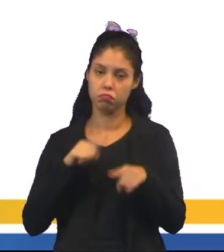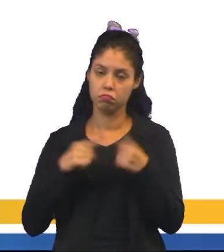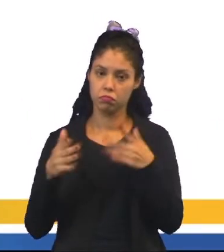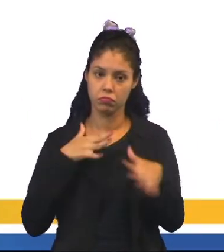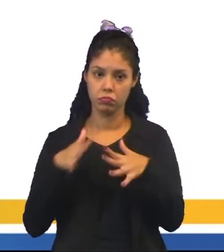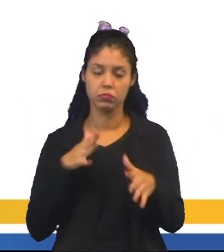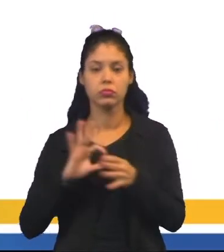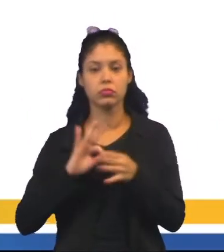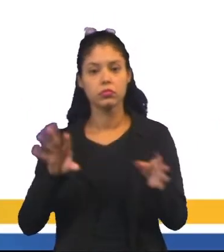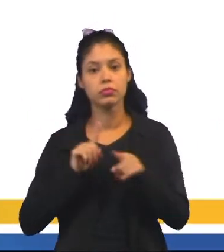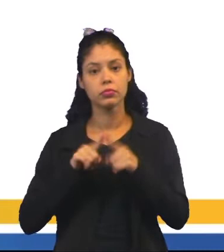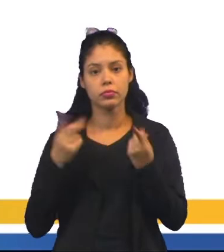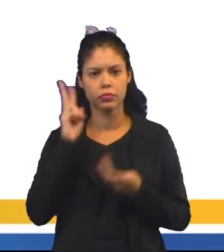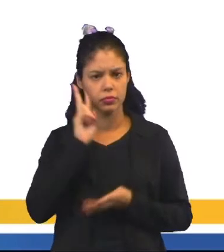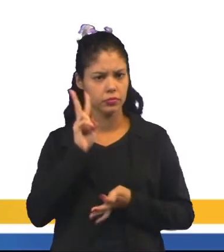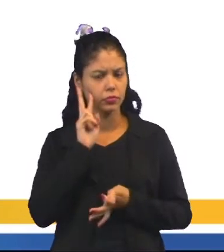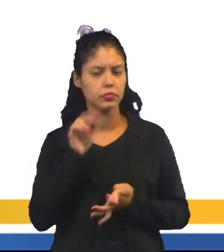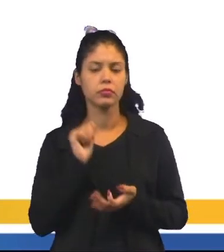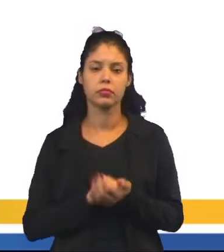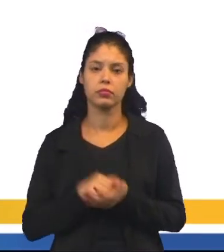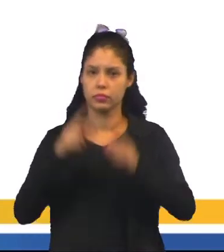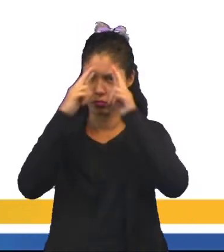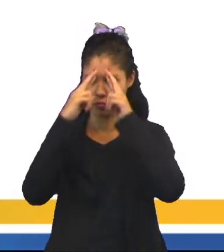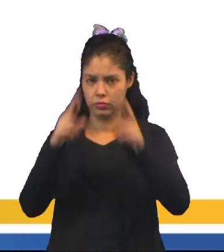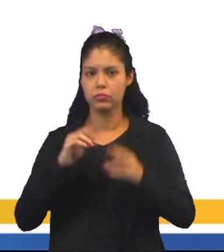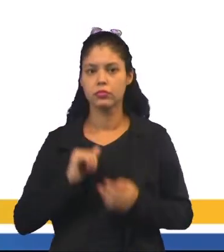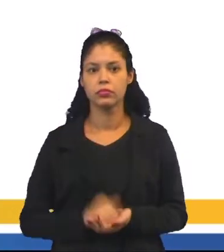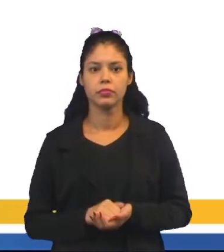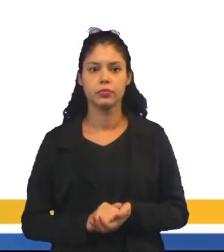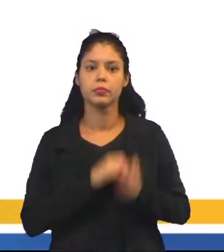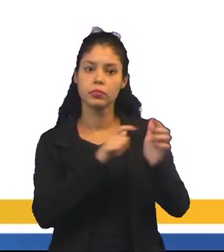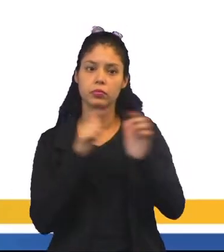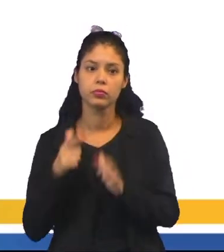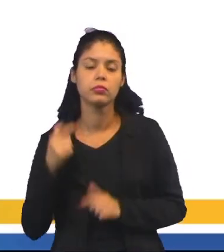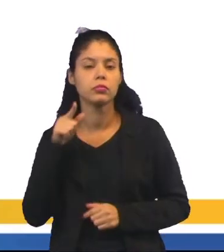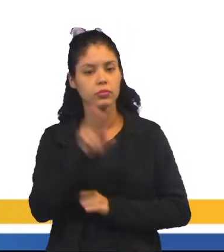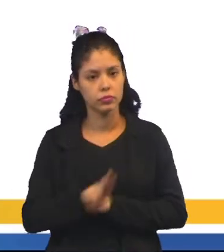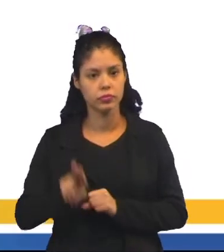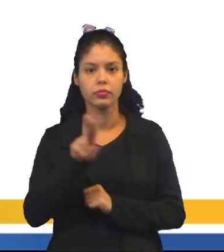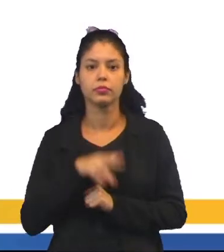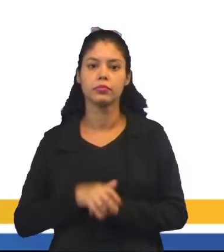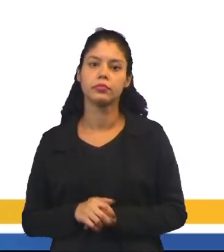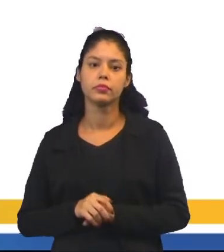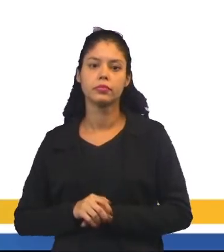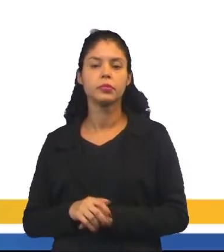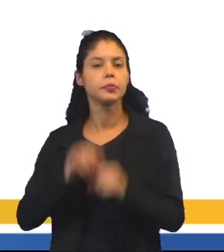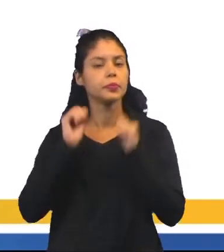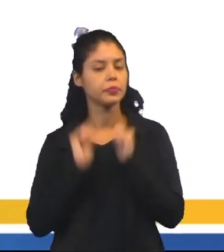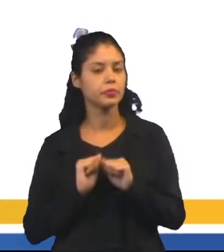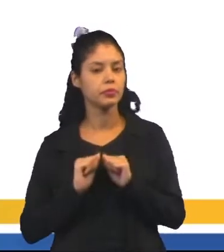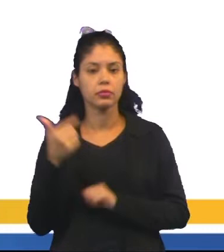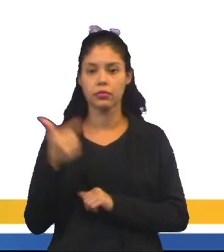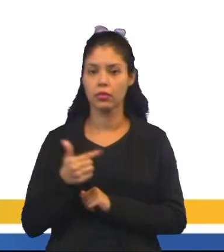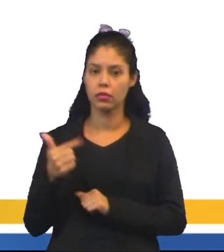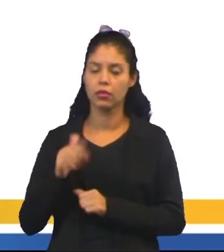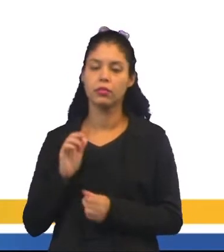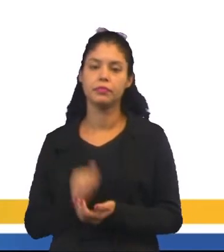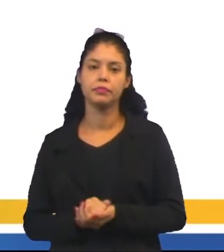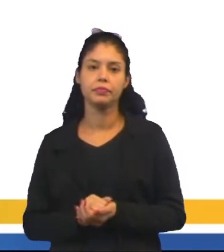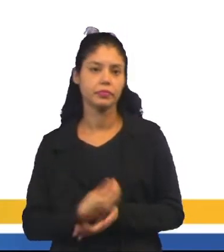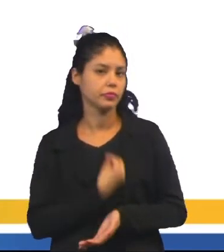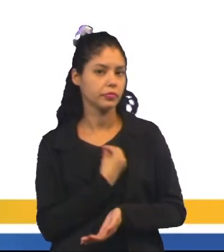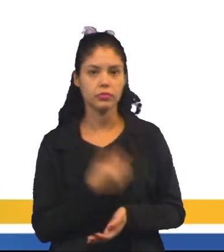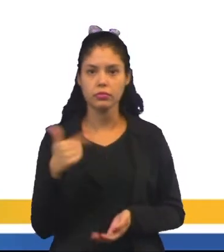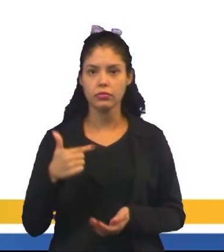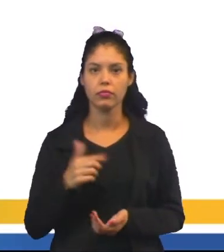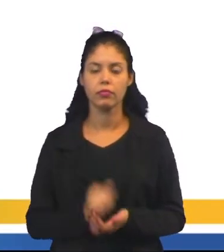movimento livre, mas lembre que você tem que respeitar ali o espaço que você está utilizando. Pode haver uma segunda chance. Na vida não